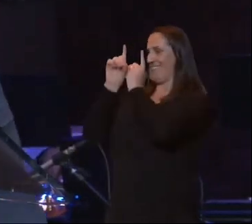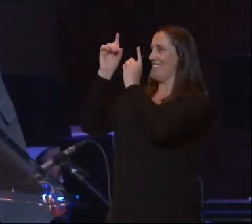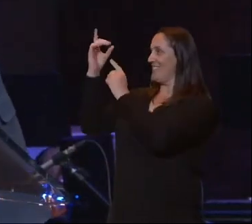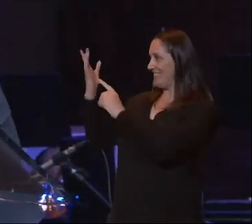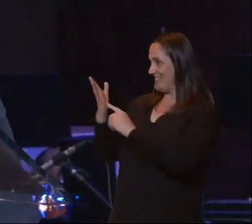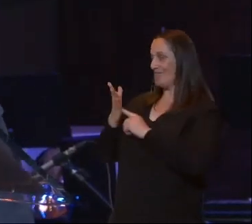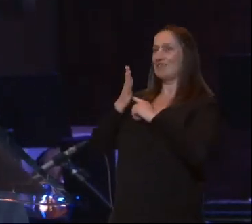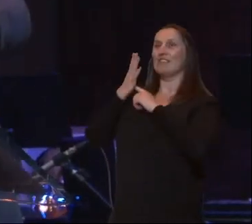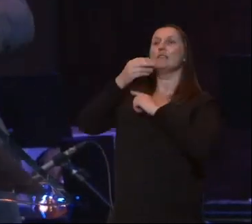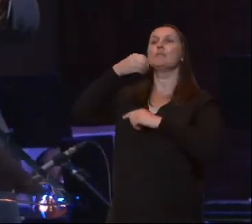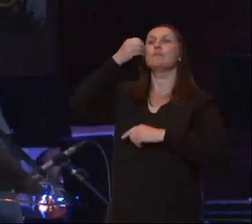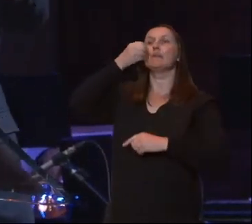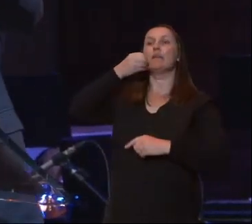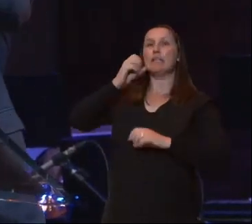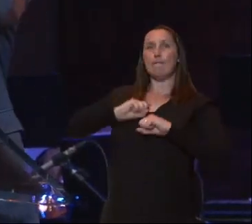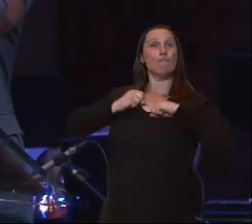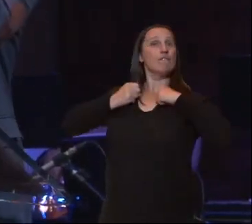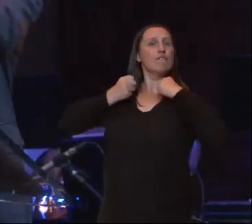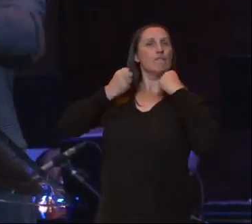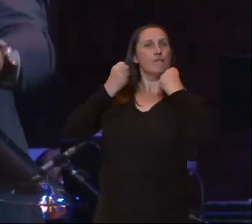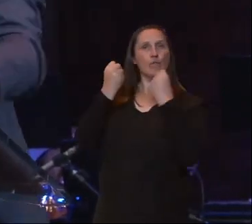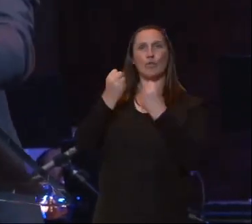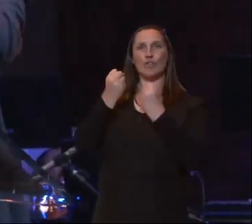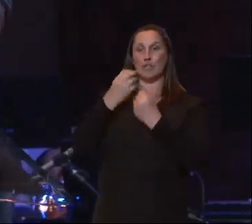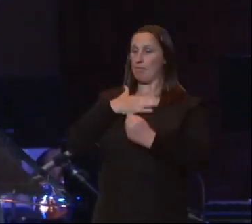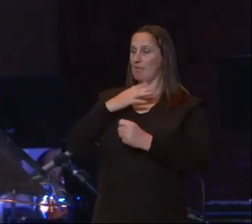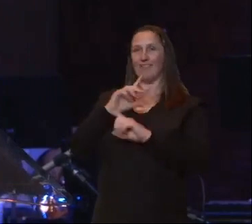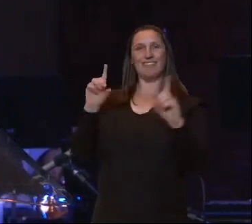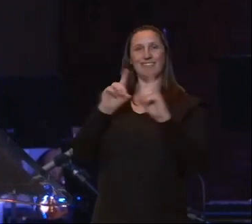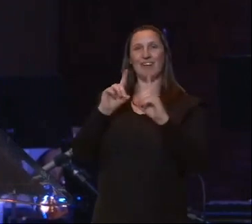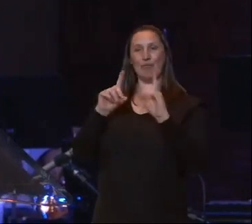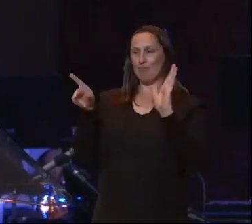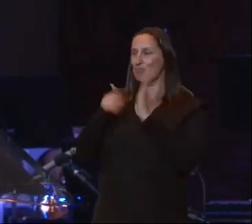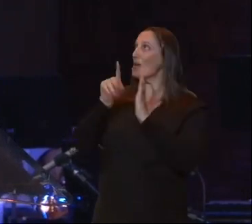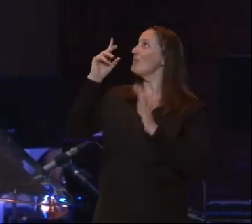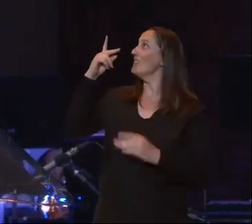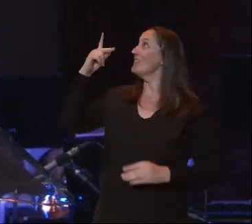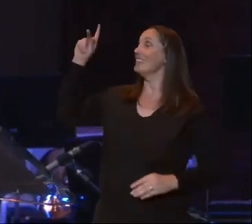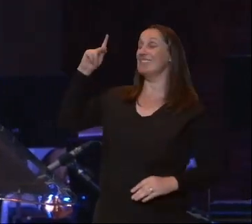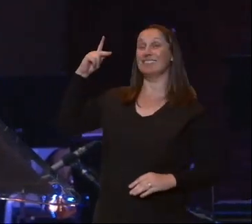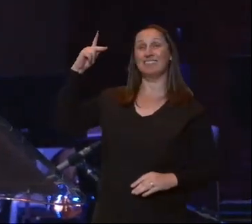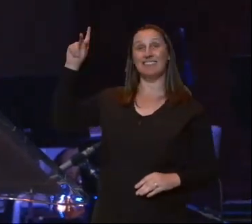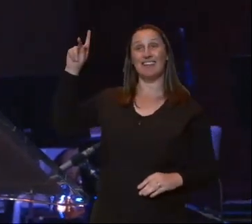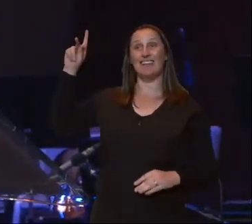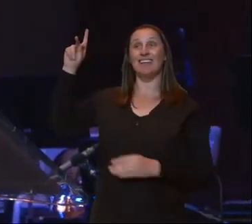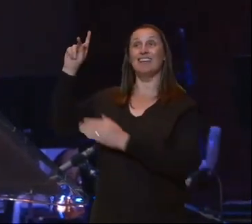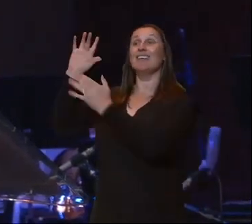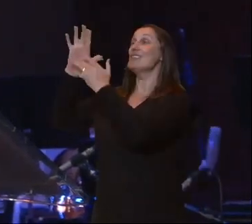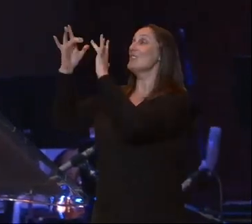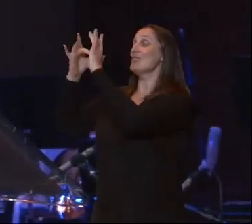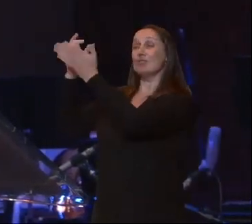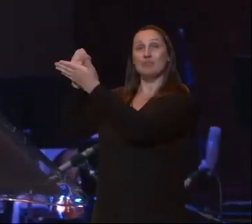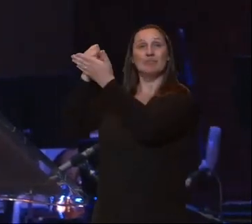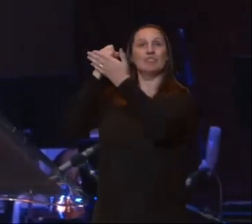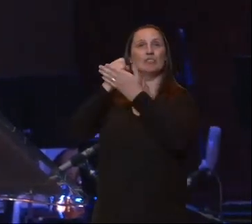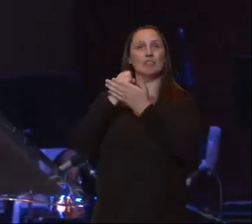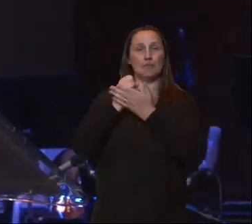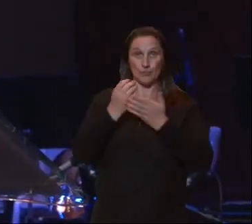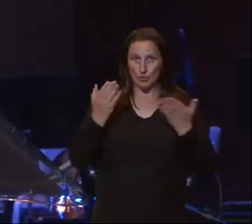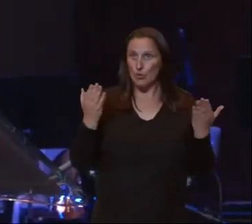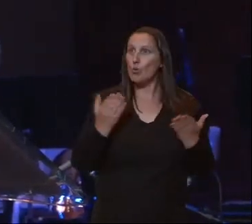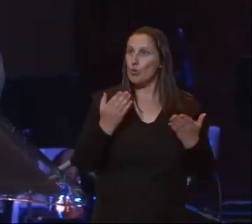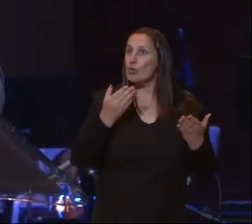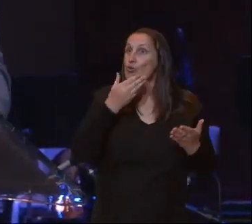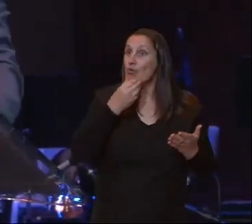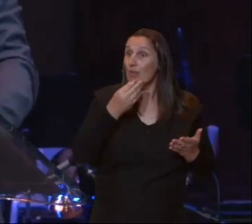eu experimentei uma força que não é minha, uma força sobrenatural. Hoje esse moço é um pastor